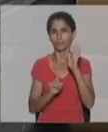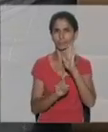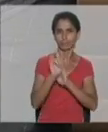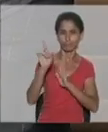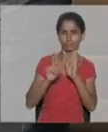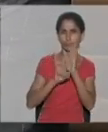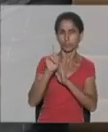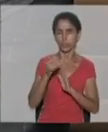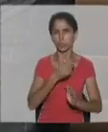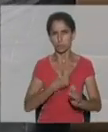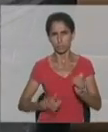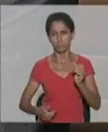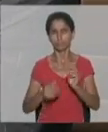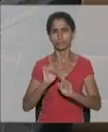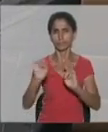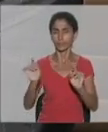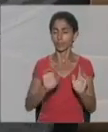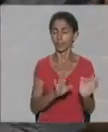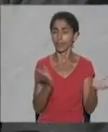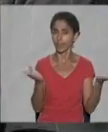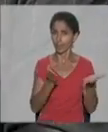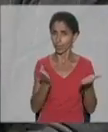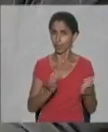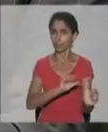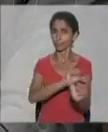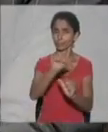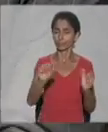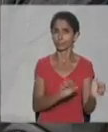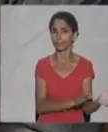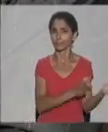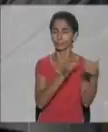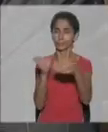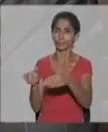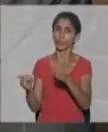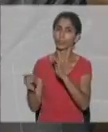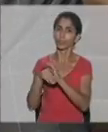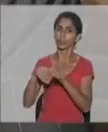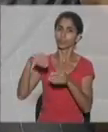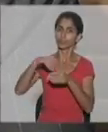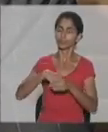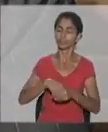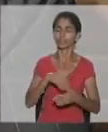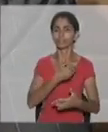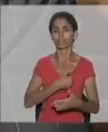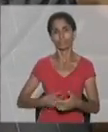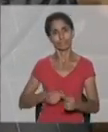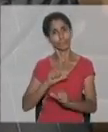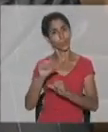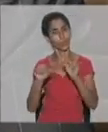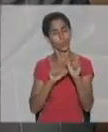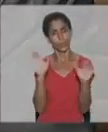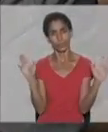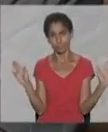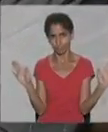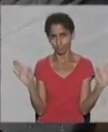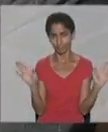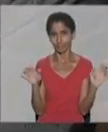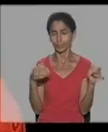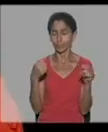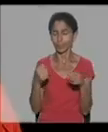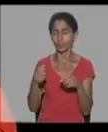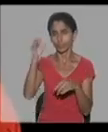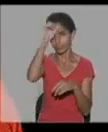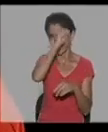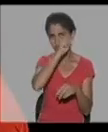de questionar o sistema, é uma coisa. E quando você está dentro dessa estrutura, as coisas mudam de conversa. Muda de conversa. Você tem